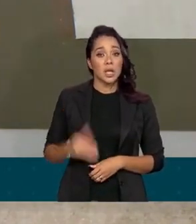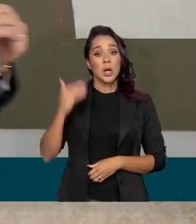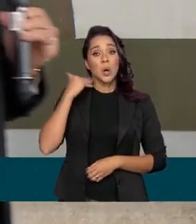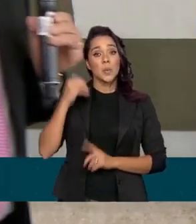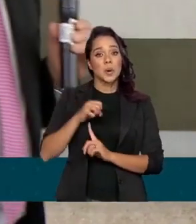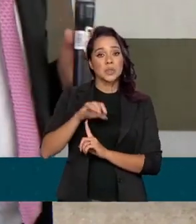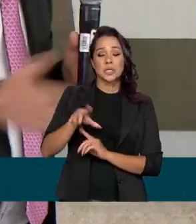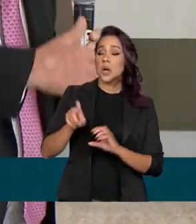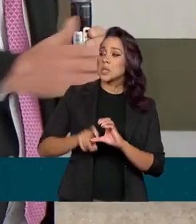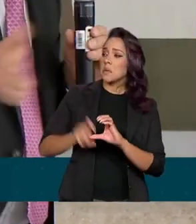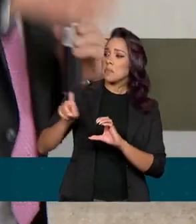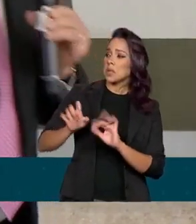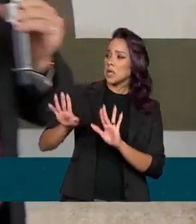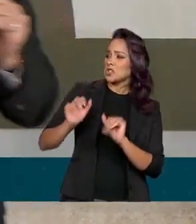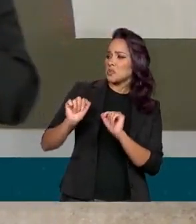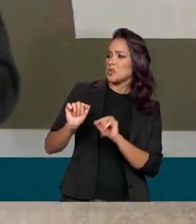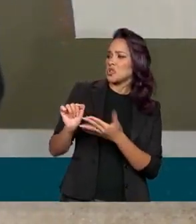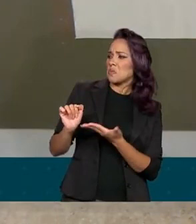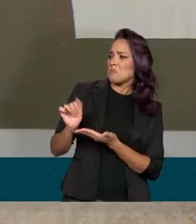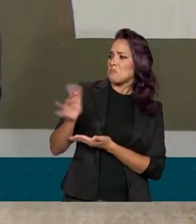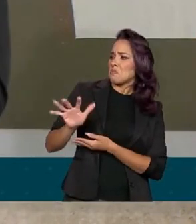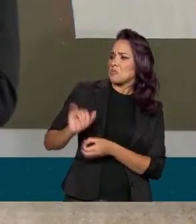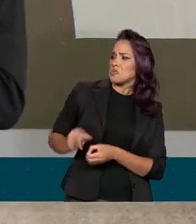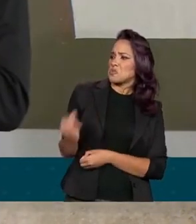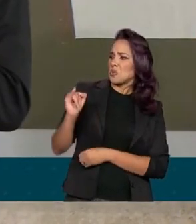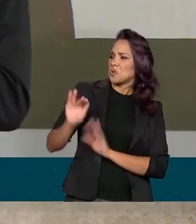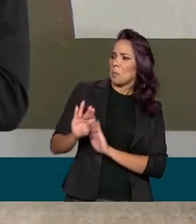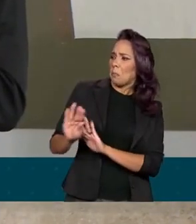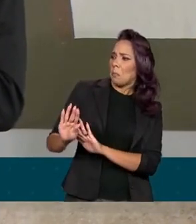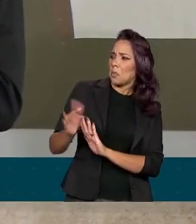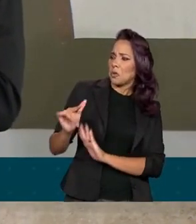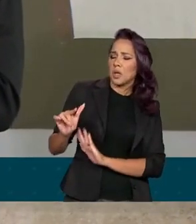Central é independente, a gente poderia não ter nem juro.